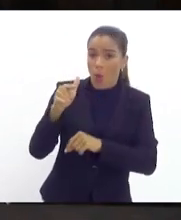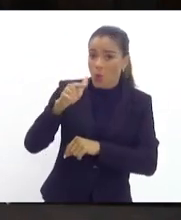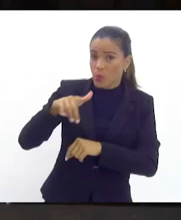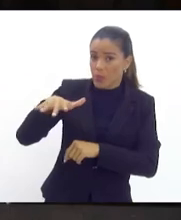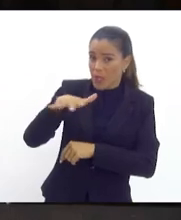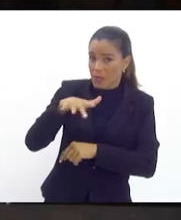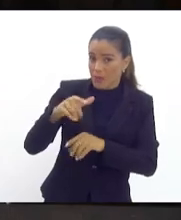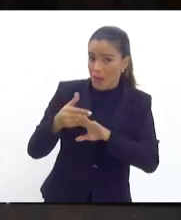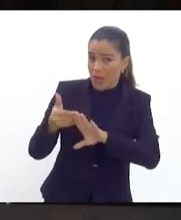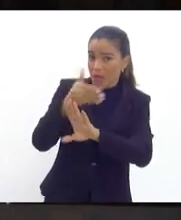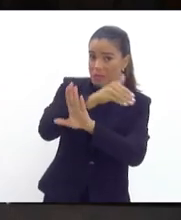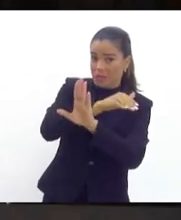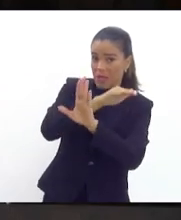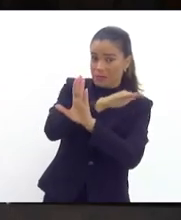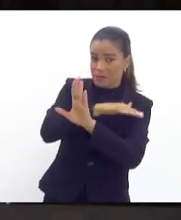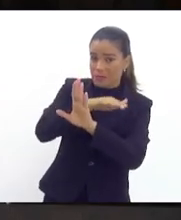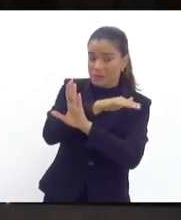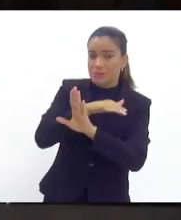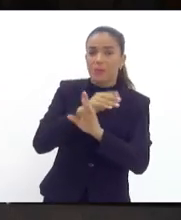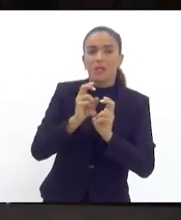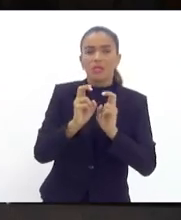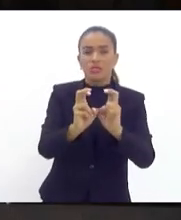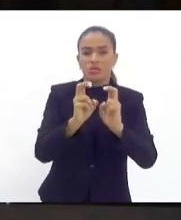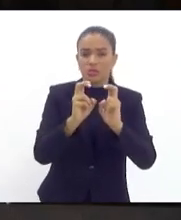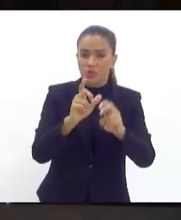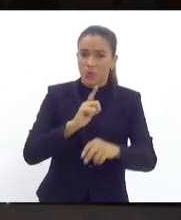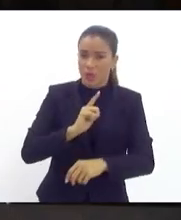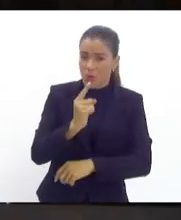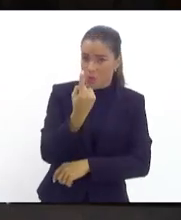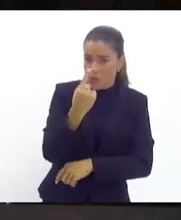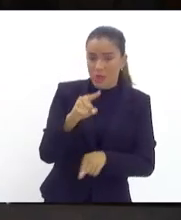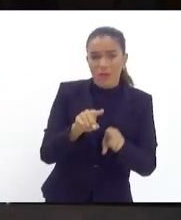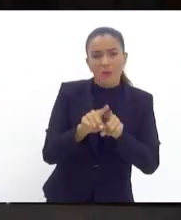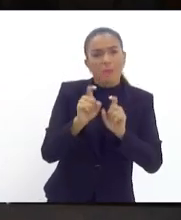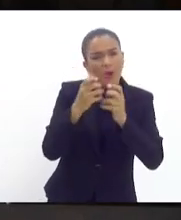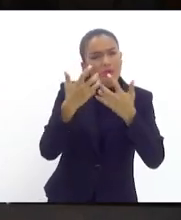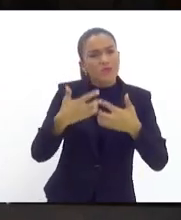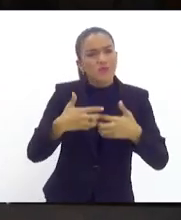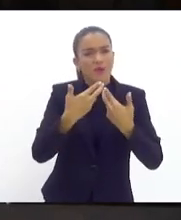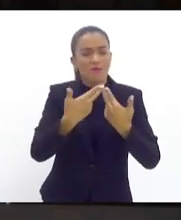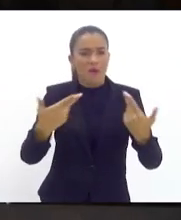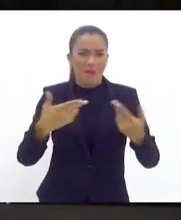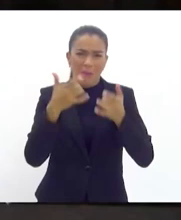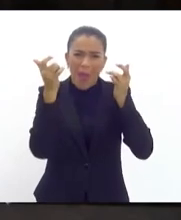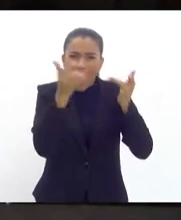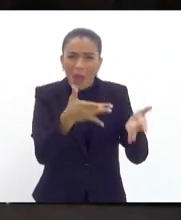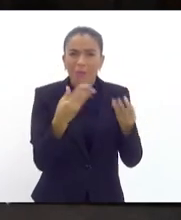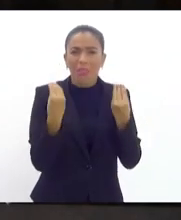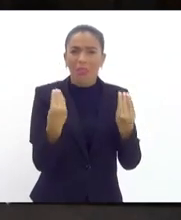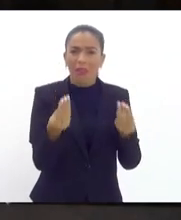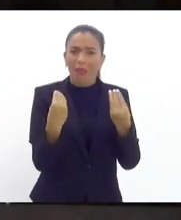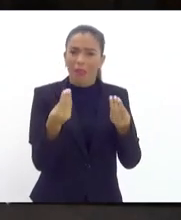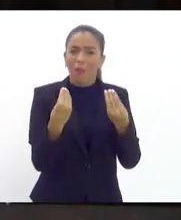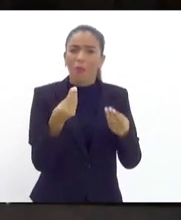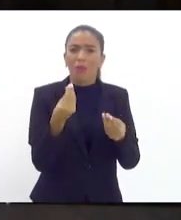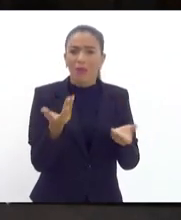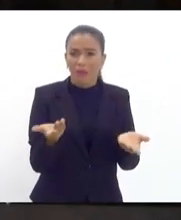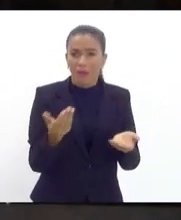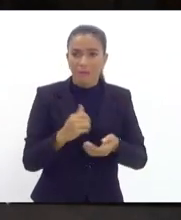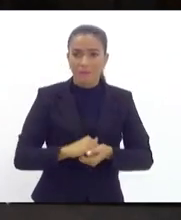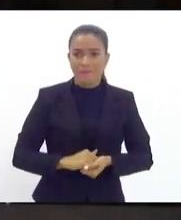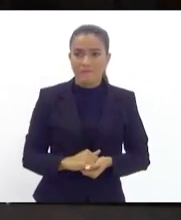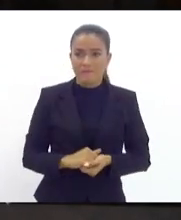lá atrás é perto da estação também tem um ali pode funcionar qualquer coisa só não pode ficar abandonado servindo fica à